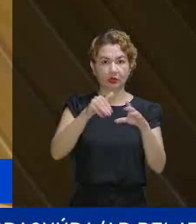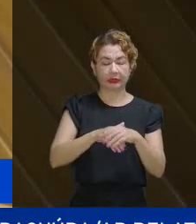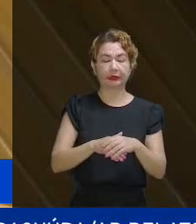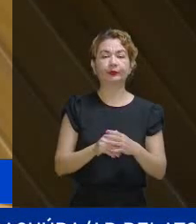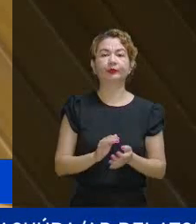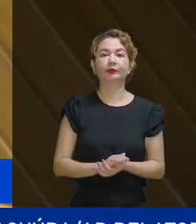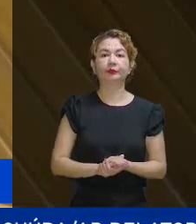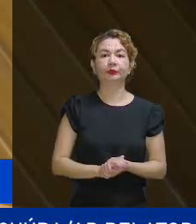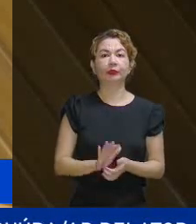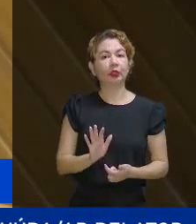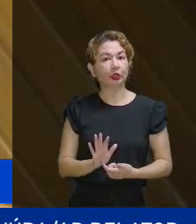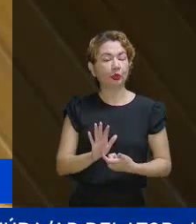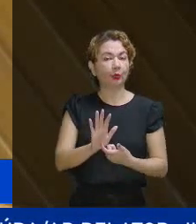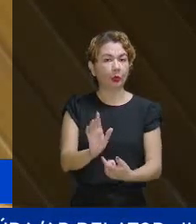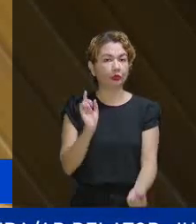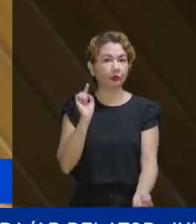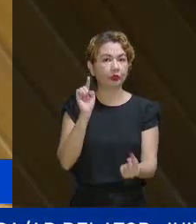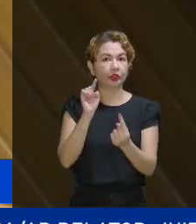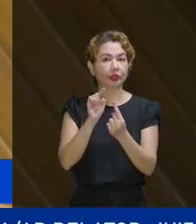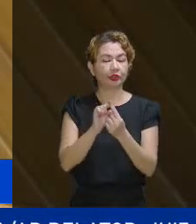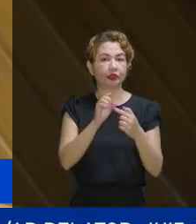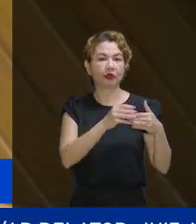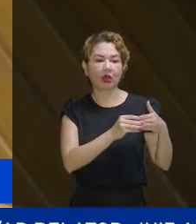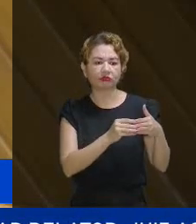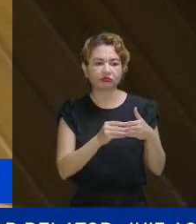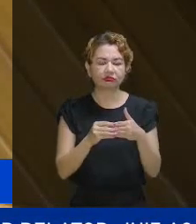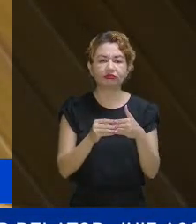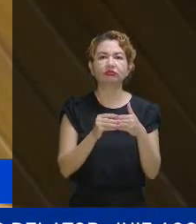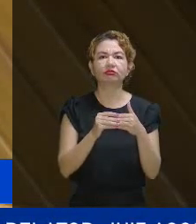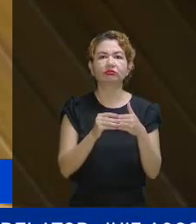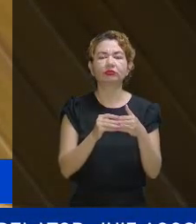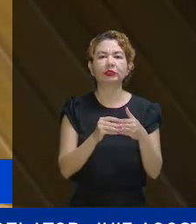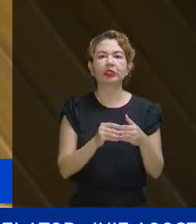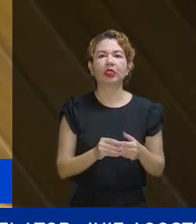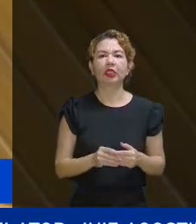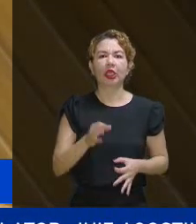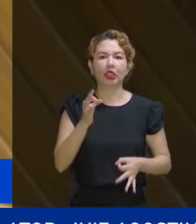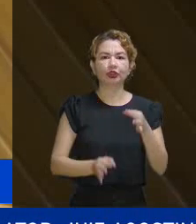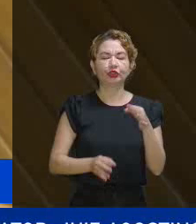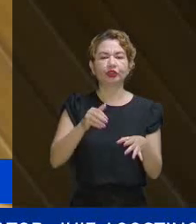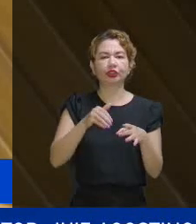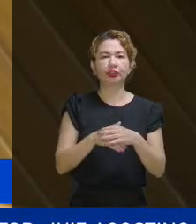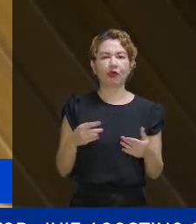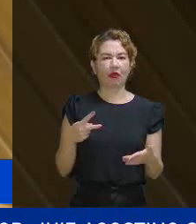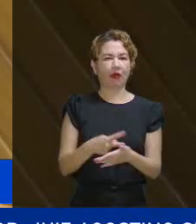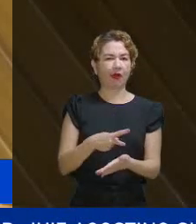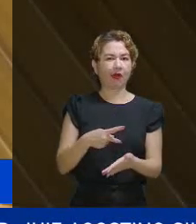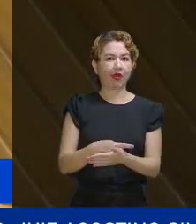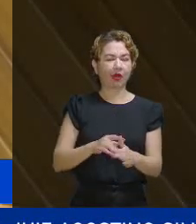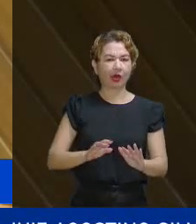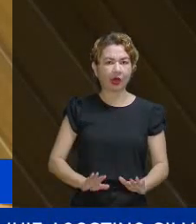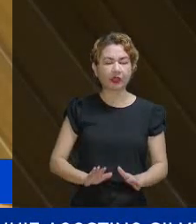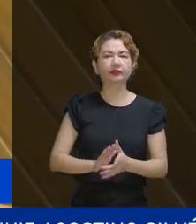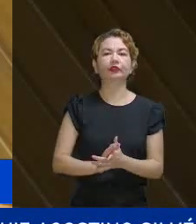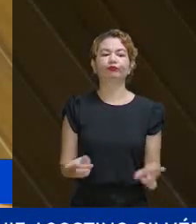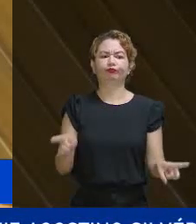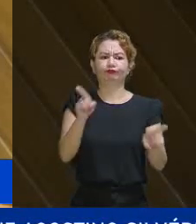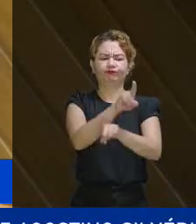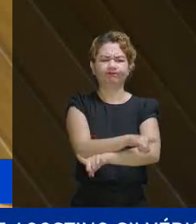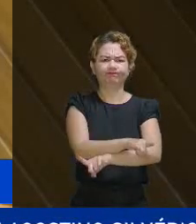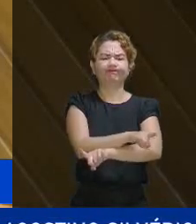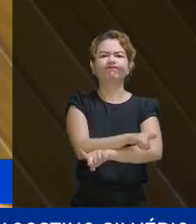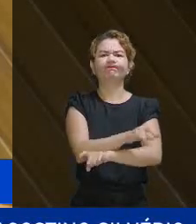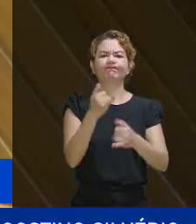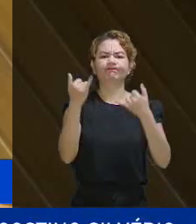tese, demonstraria o objetivo de induzir a Justiça Eleitoral em erro. Afirmou também que os dados contraditórios revelam